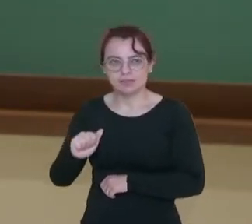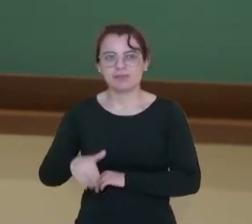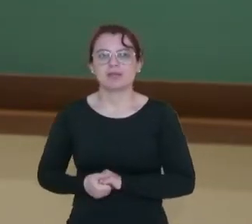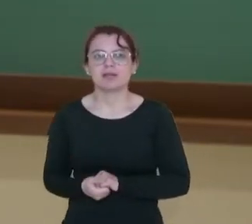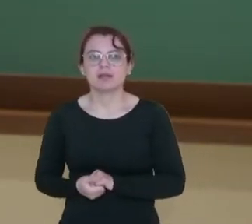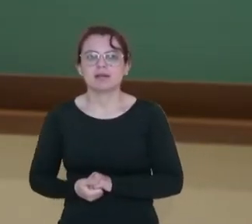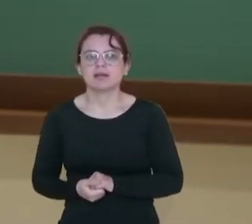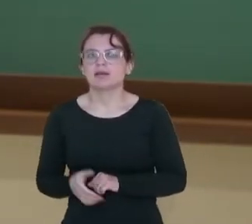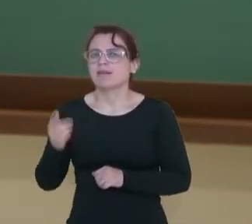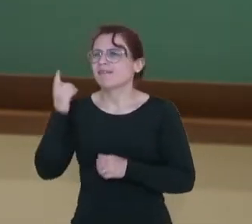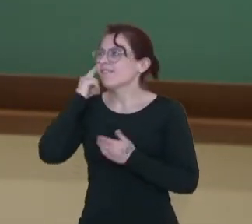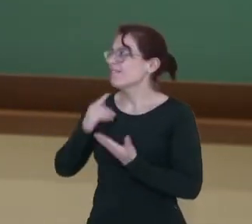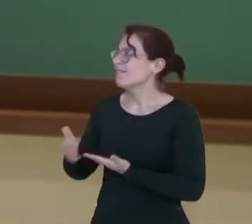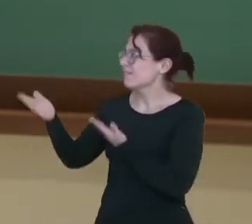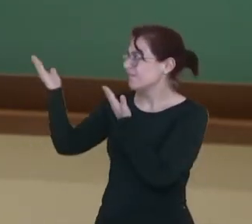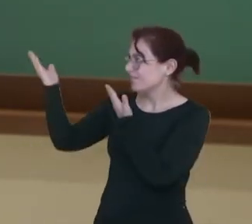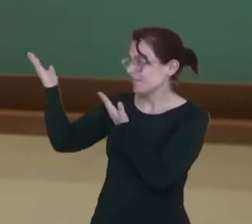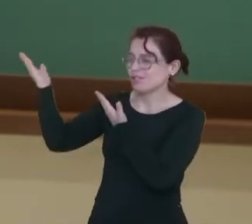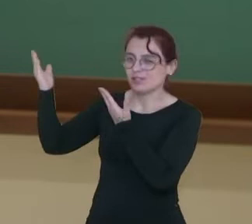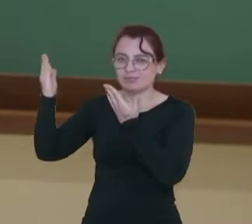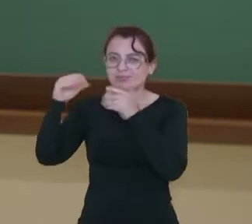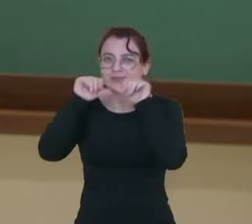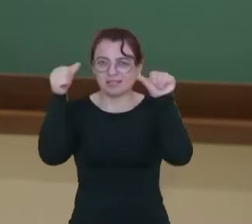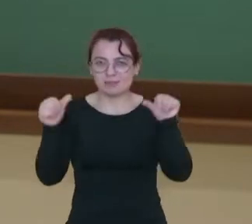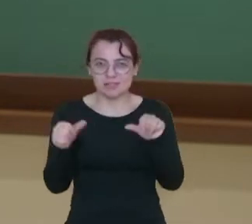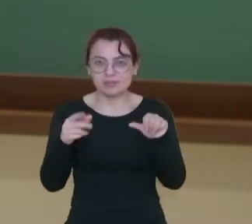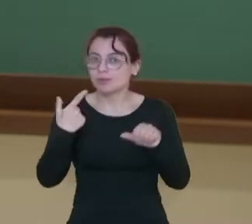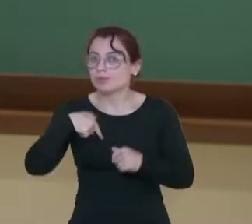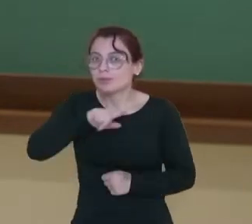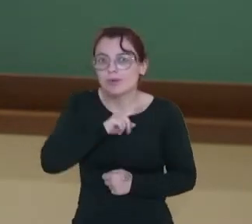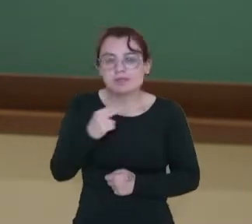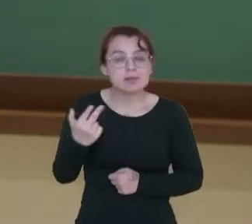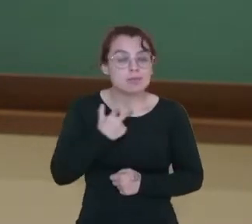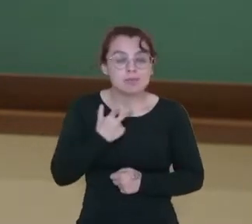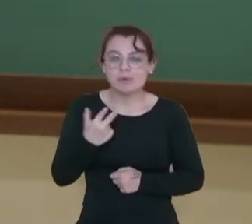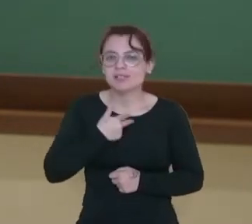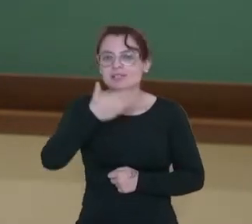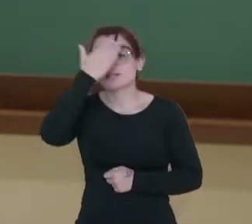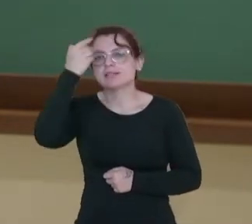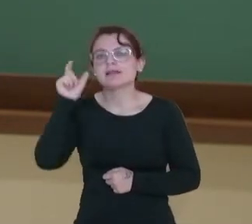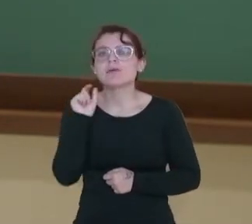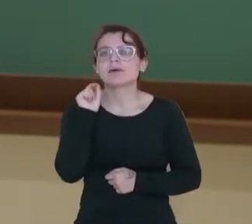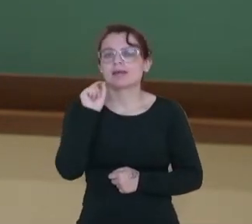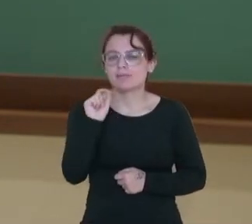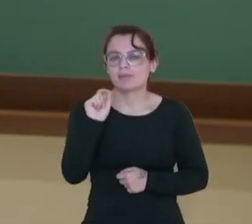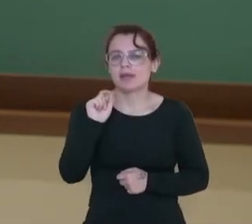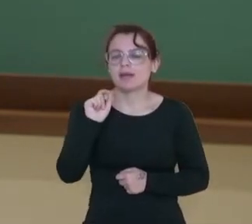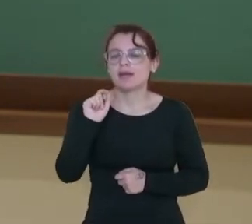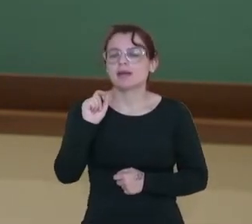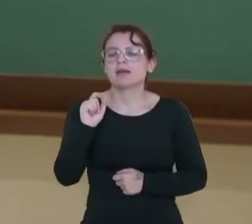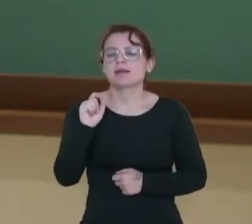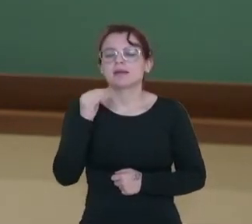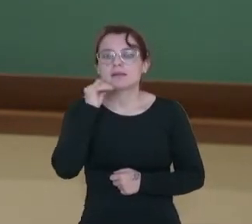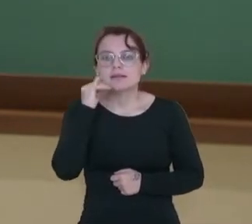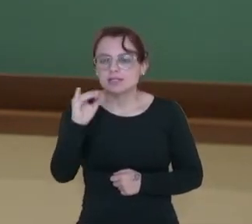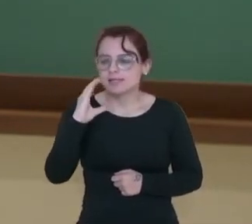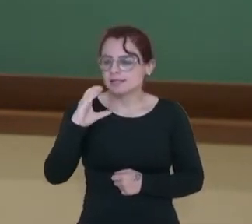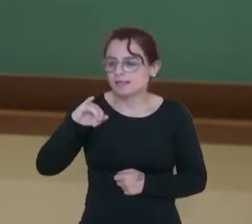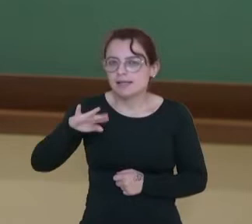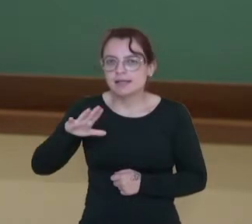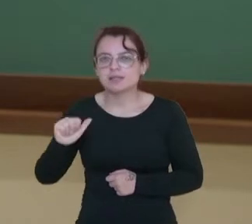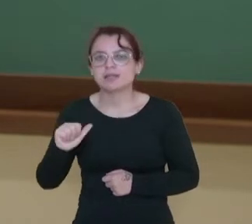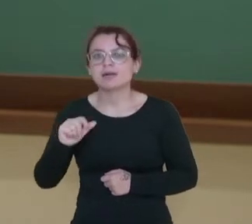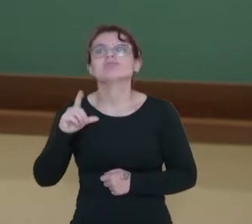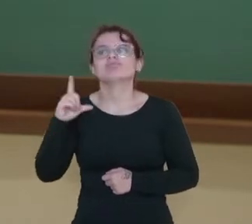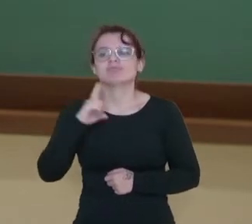a energia cinética, você não pode esquecer que ela é uma energia atrelada ao movimento dos corpos. Tudo